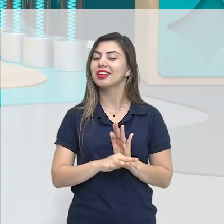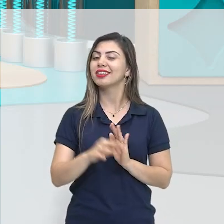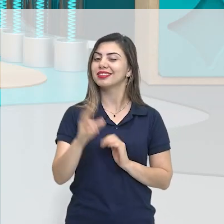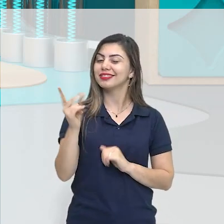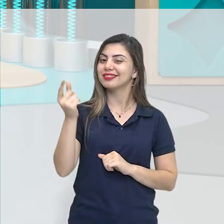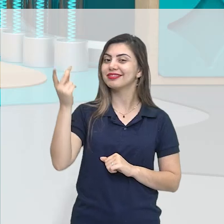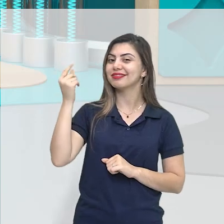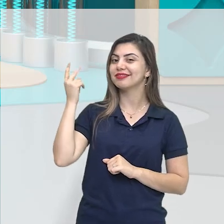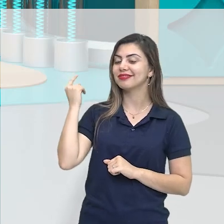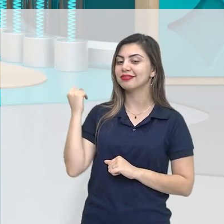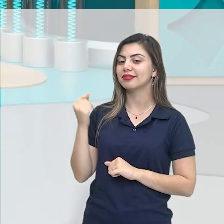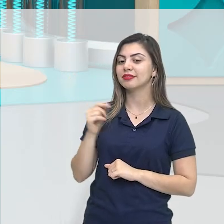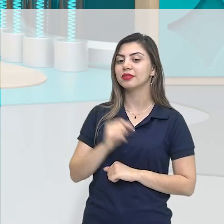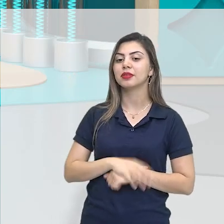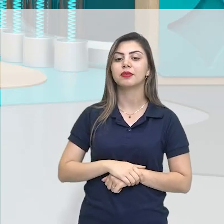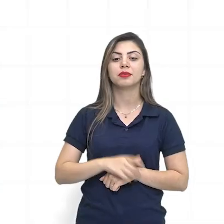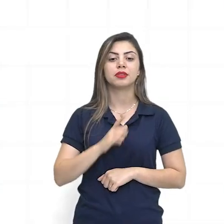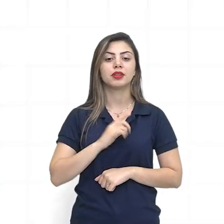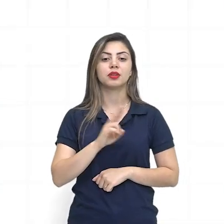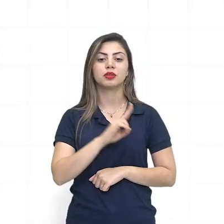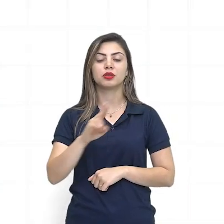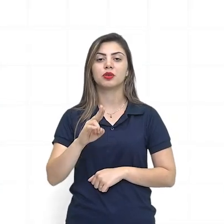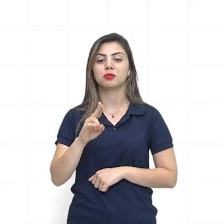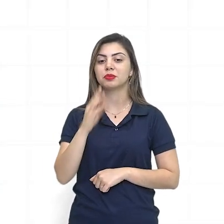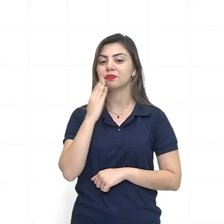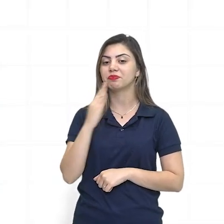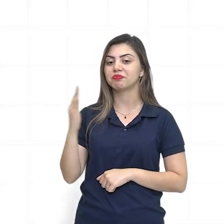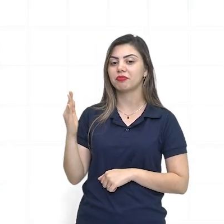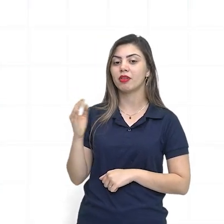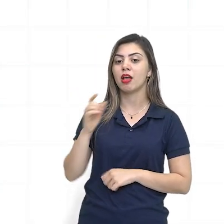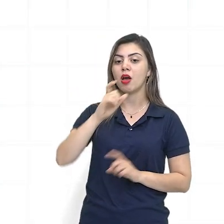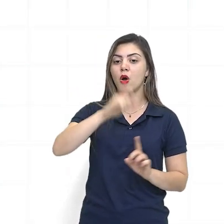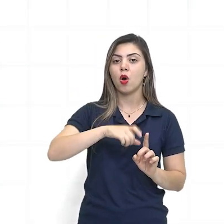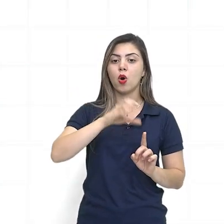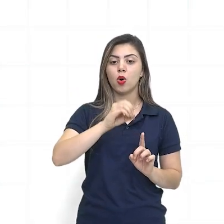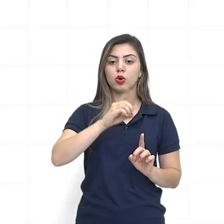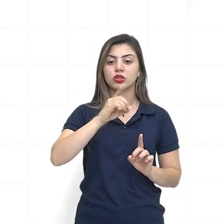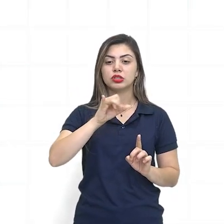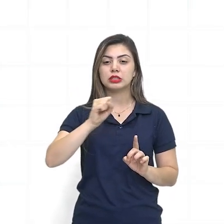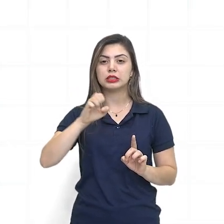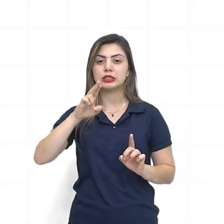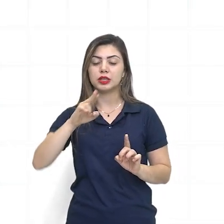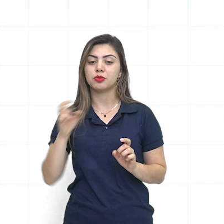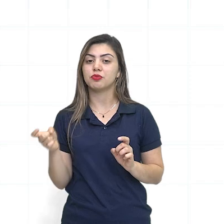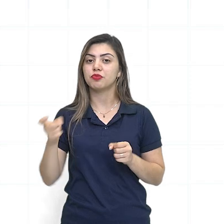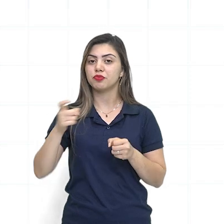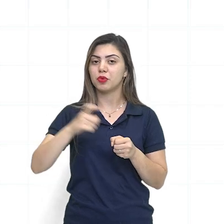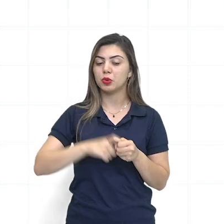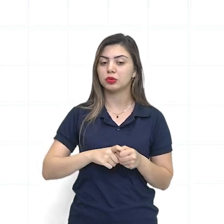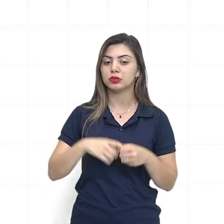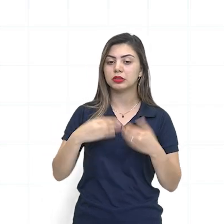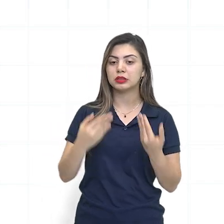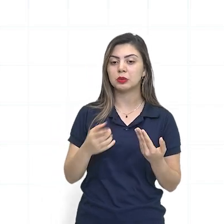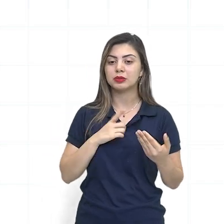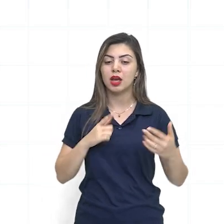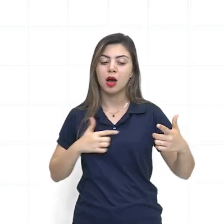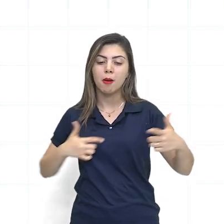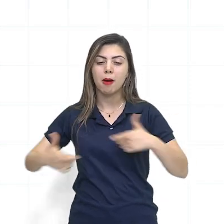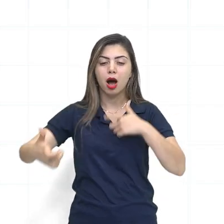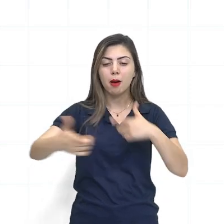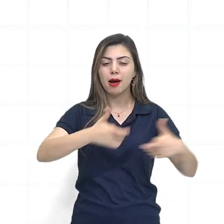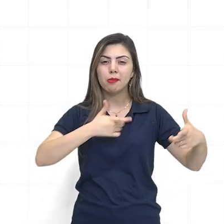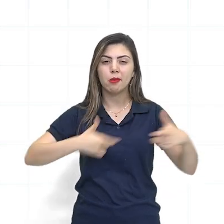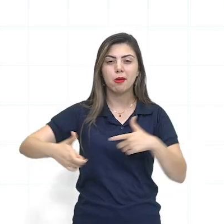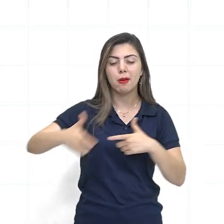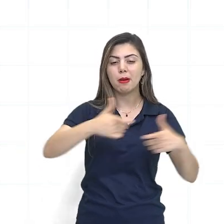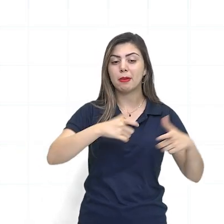antigo, que chama-se A Volta de Odisseu, né? Que aí após a guerra de Troia, o Odisseu, o grande